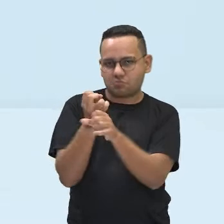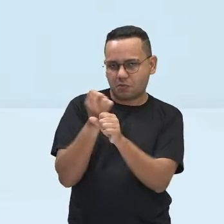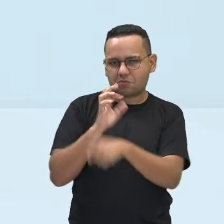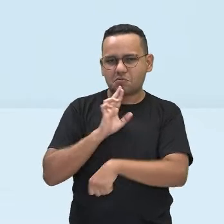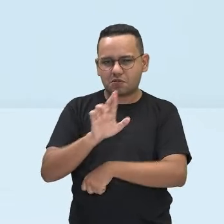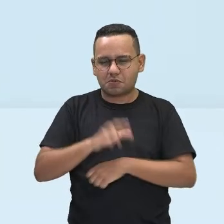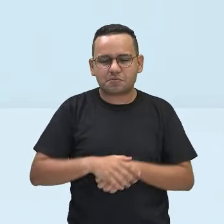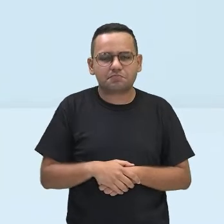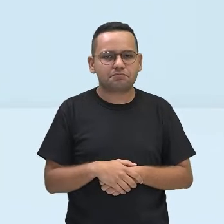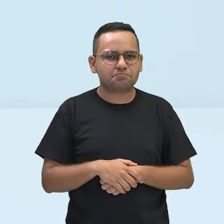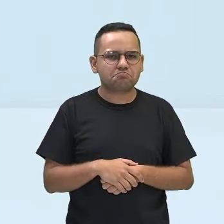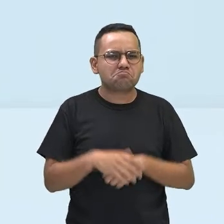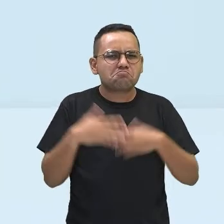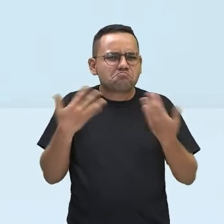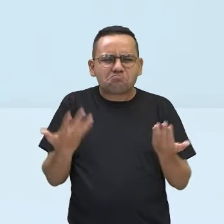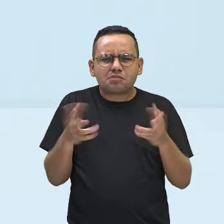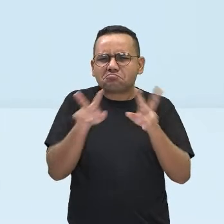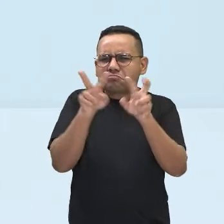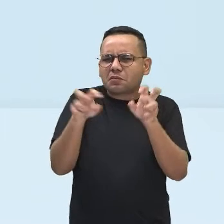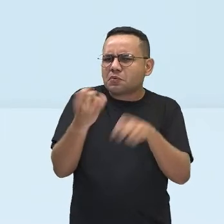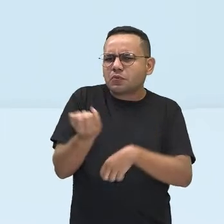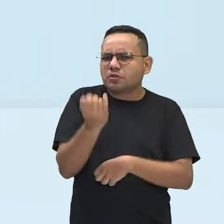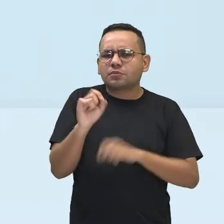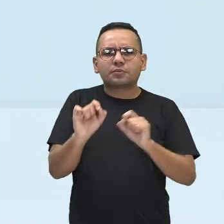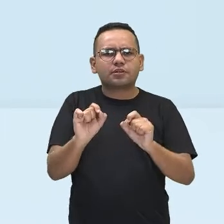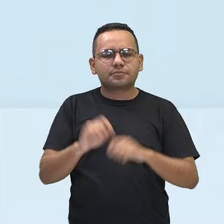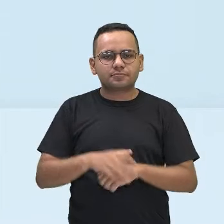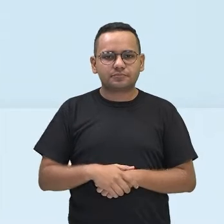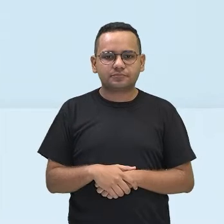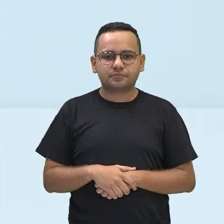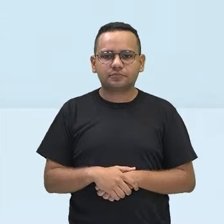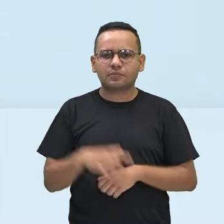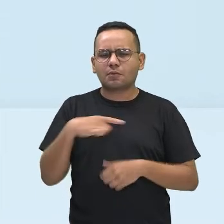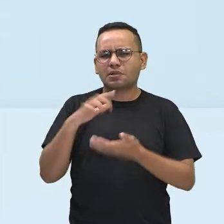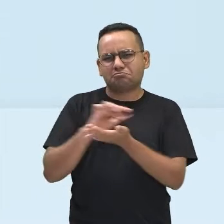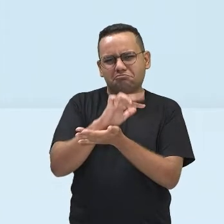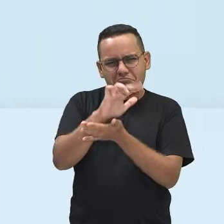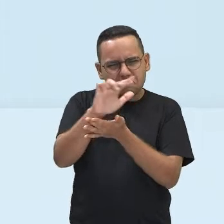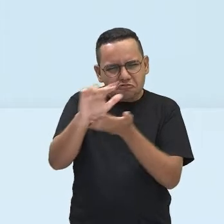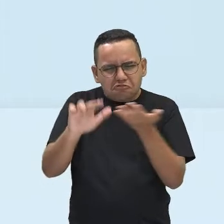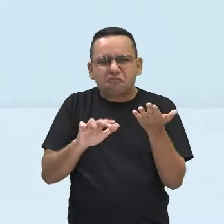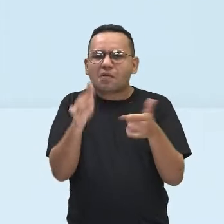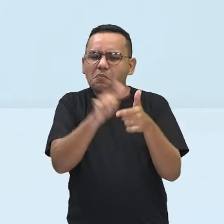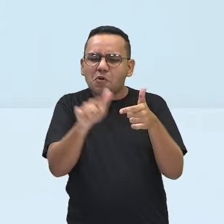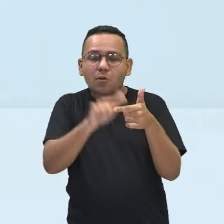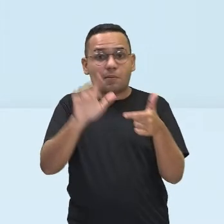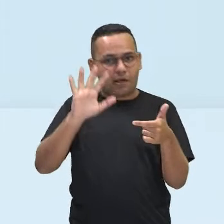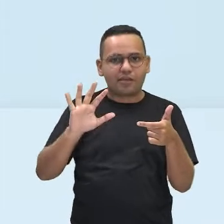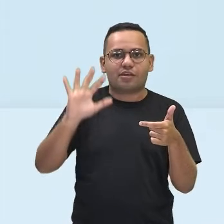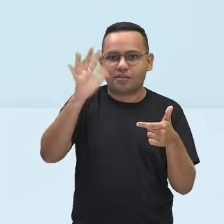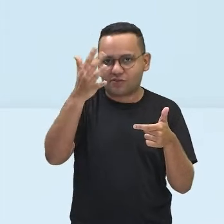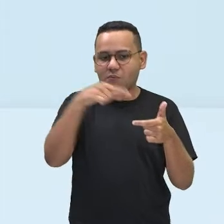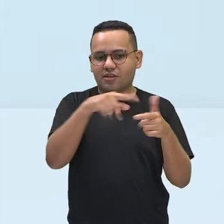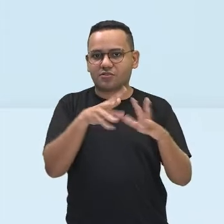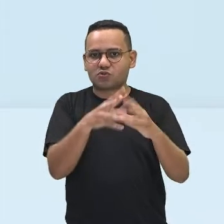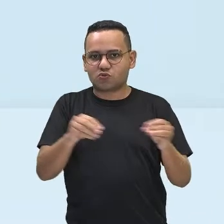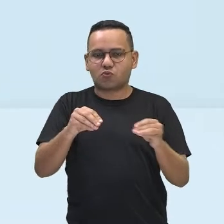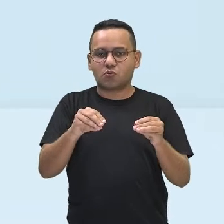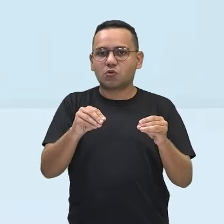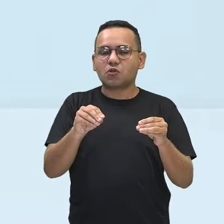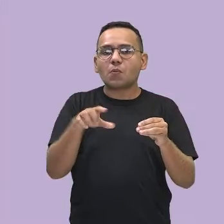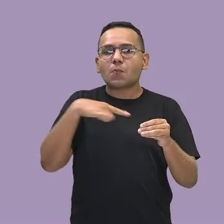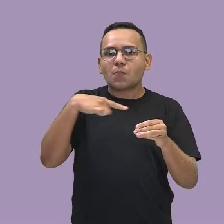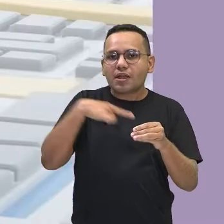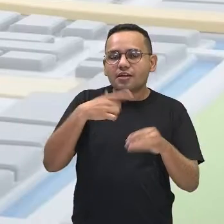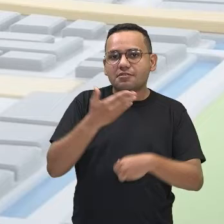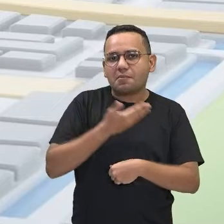que são importantes? Olha, são importantes para resolvermos diversos problemas, influenciando na tomada de